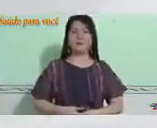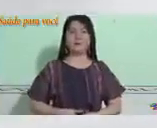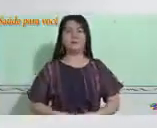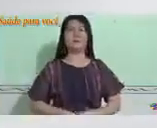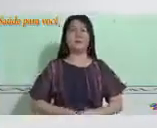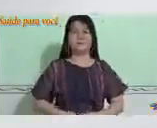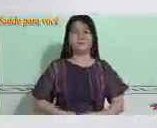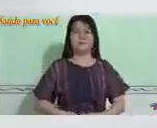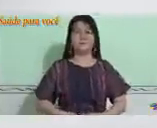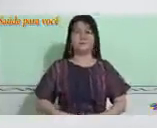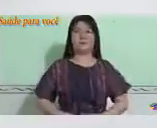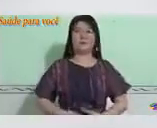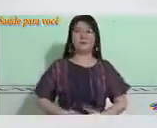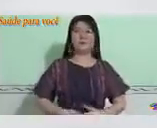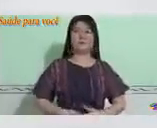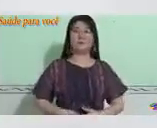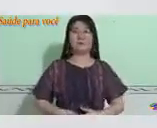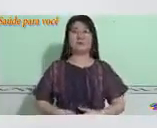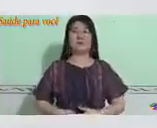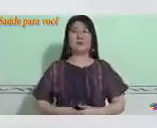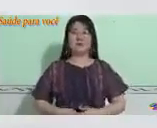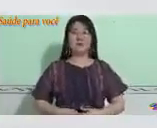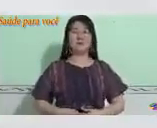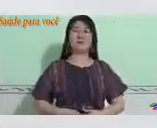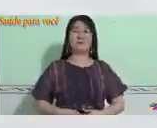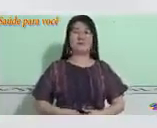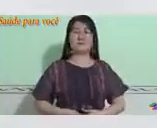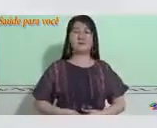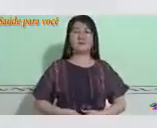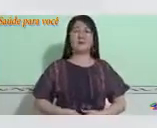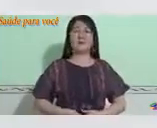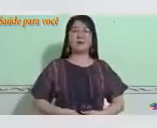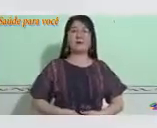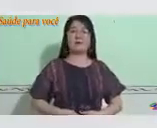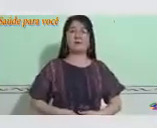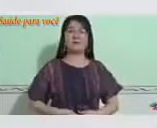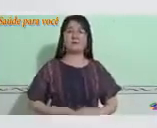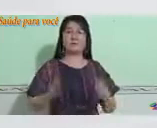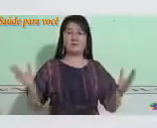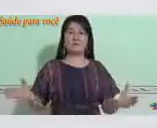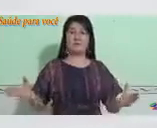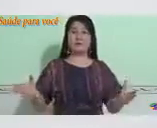na desintoxicação do organismo, melhorando a função do fígado.